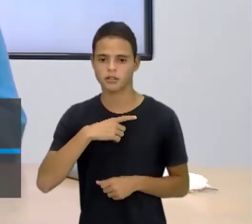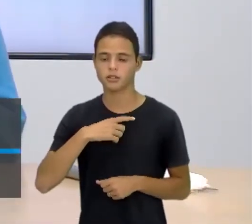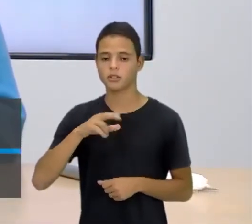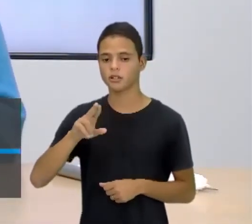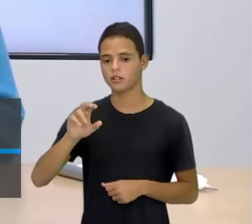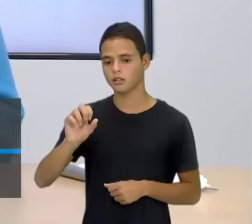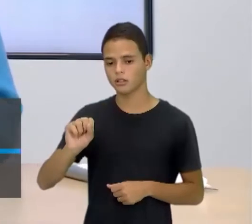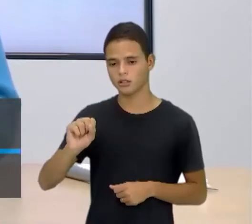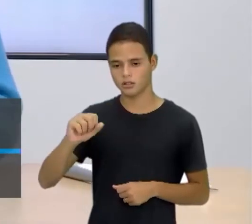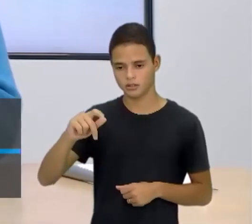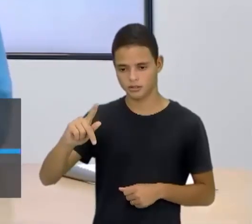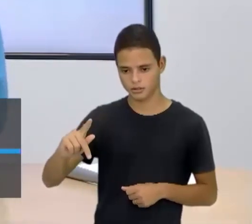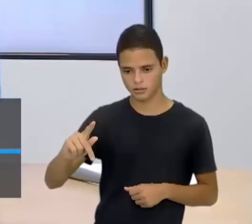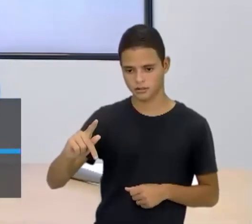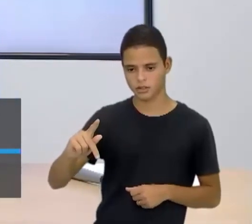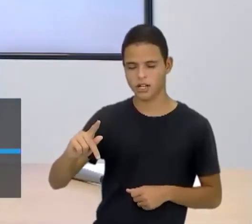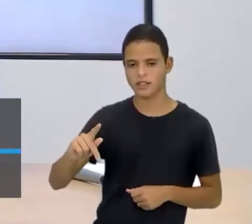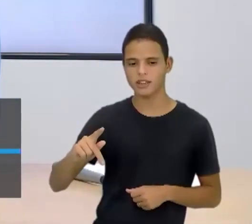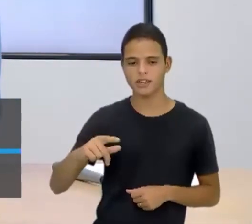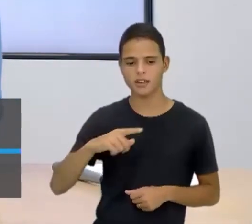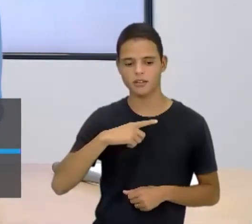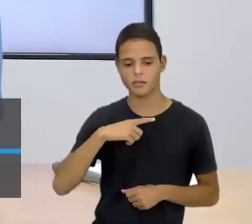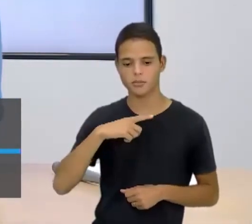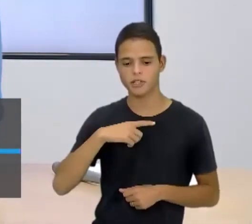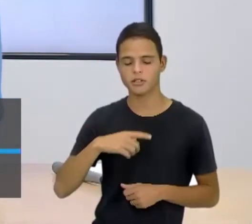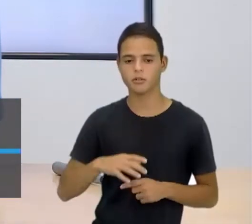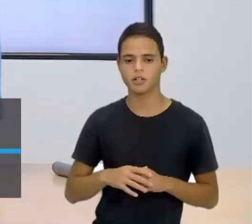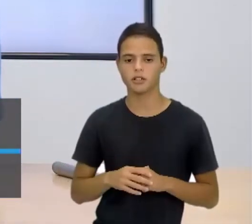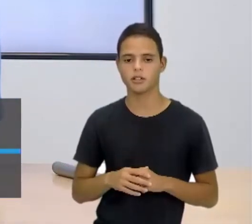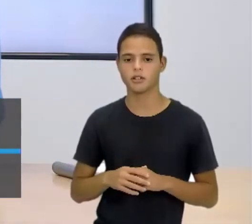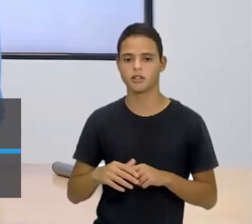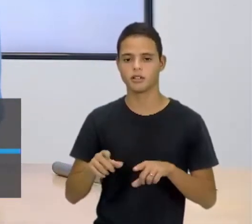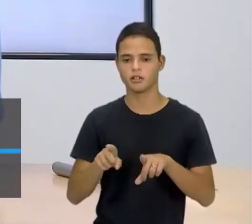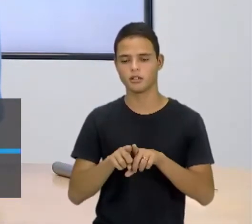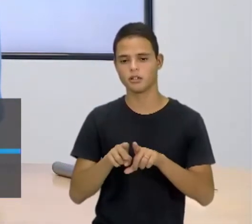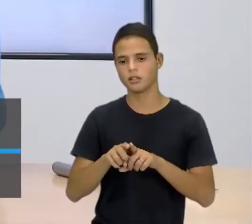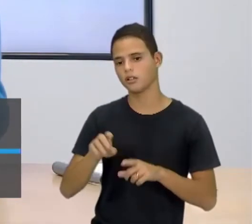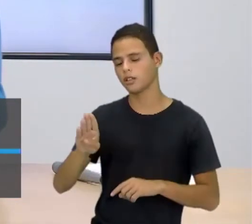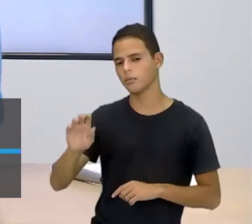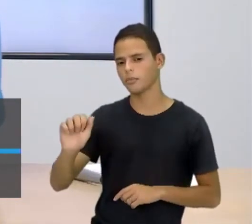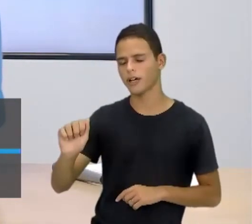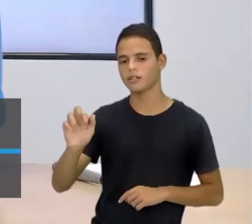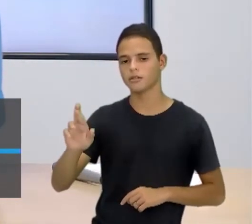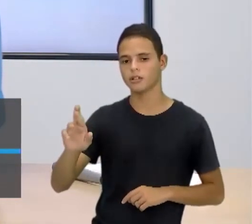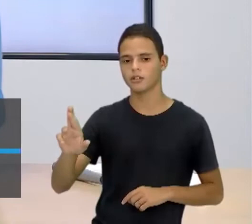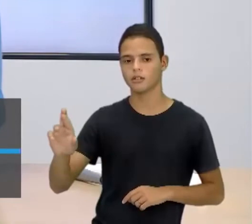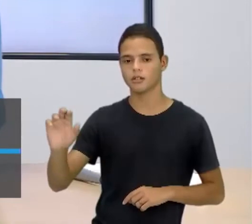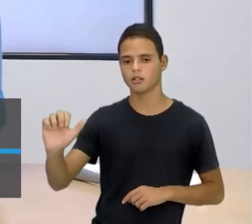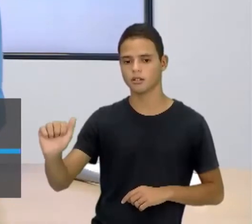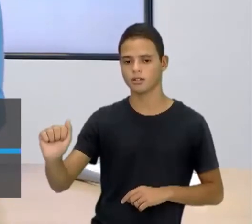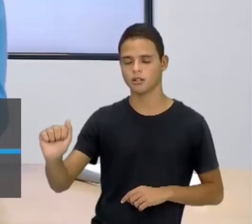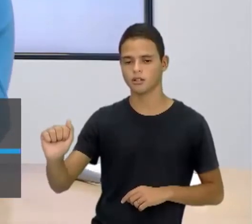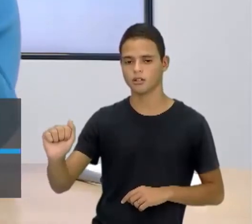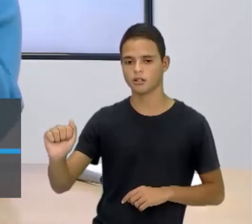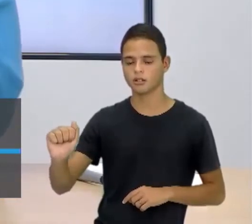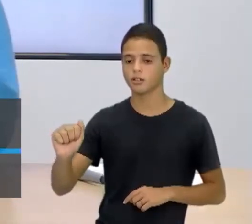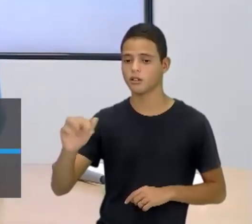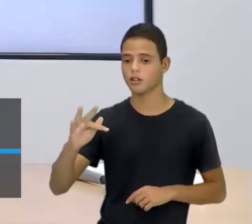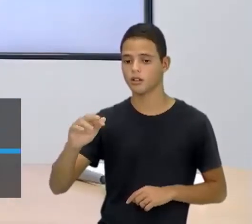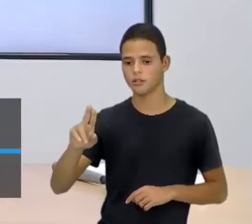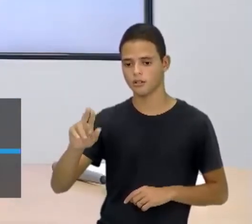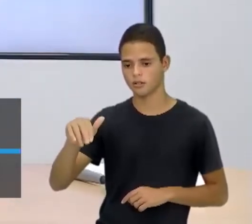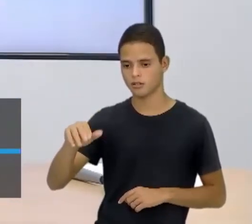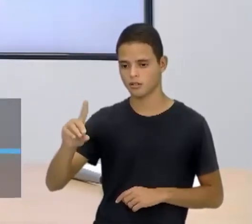USP, Água Funda. Eu acho que até na aula passada eu falei Barra Funda, viu? Devo ter confundido com o nosso bairro, viu? Então, vamos